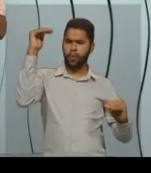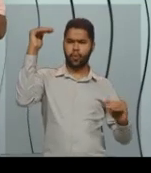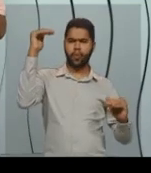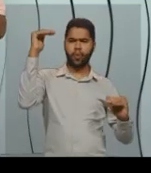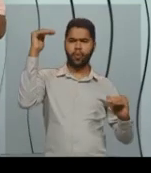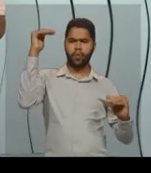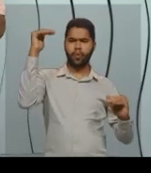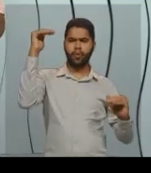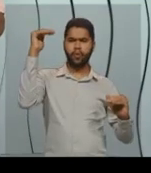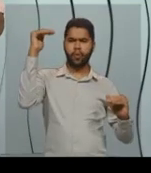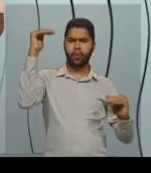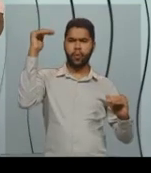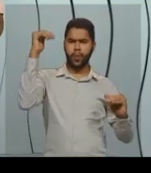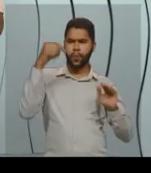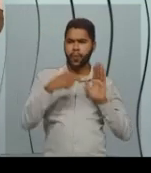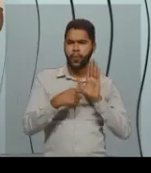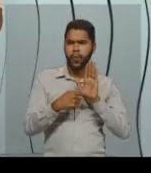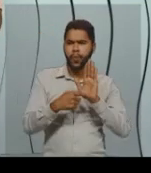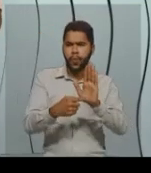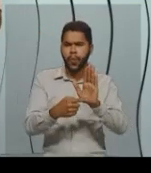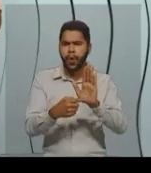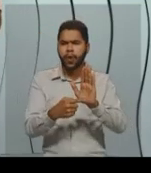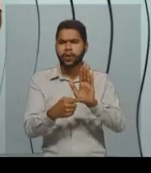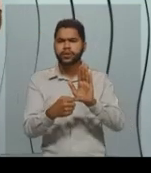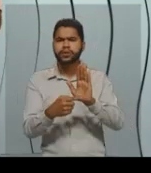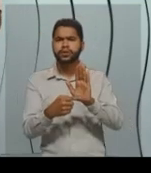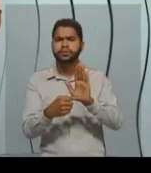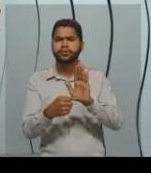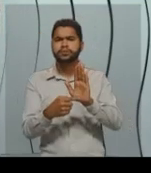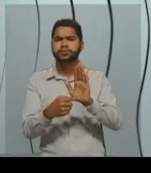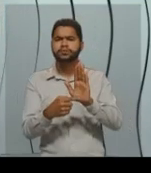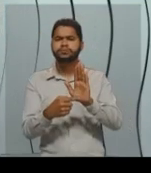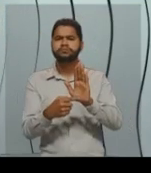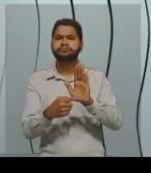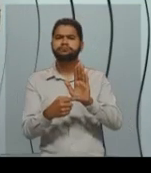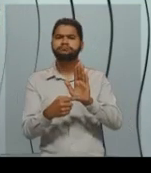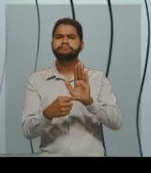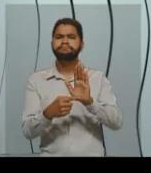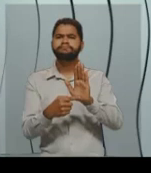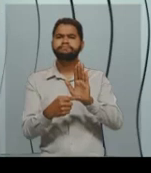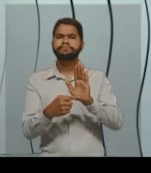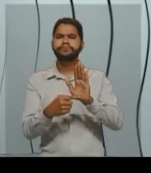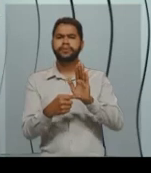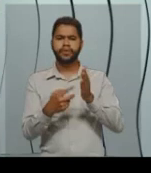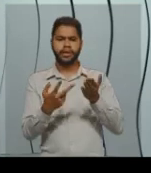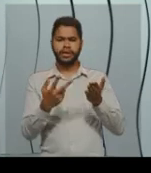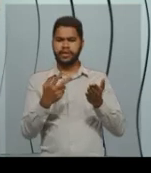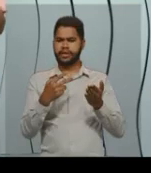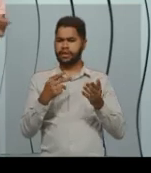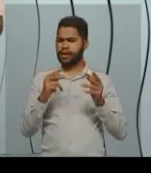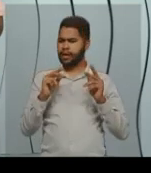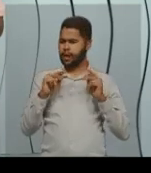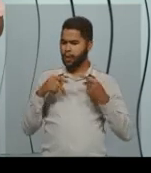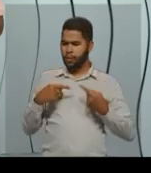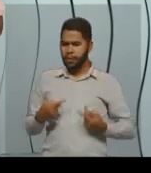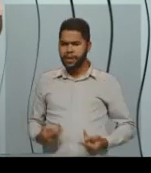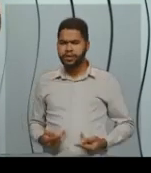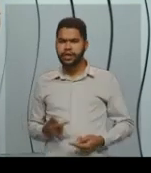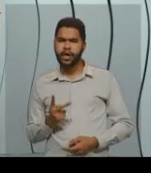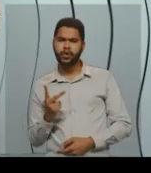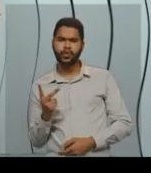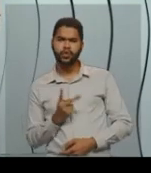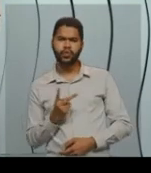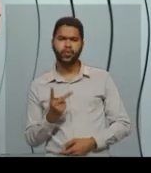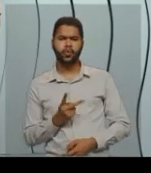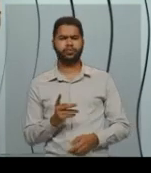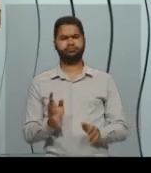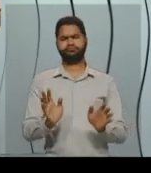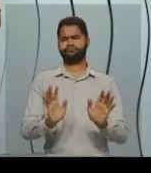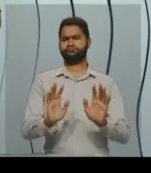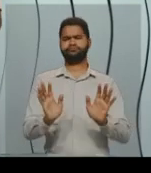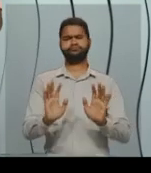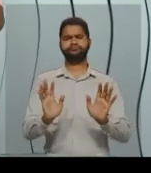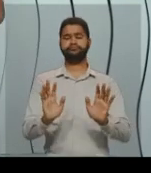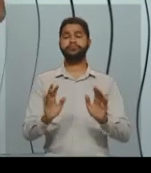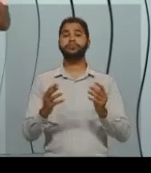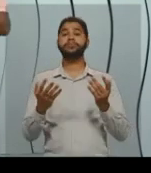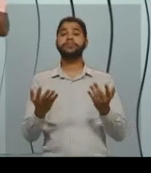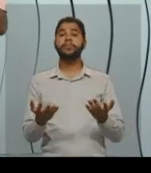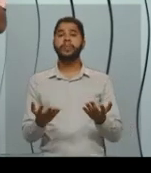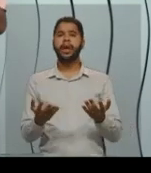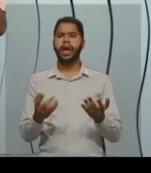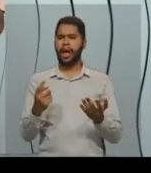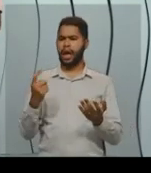humano determina essencialmente a humanidade desse ser? É óbvio que não. Então,